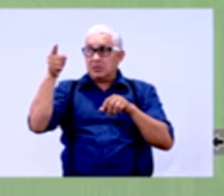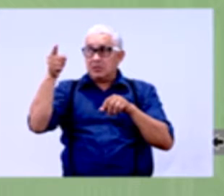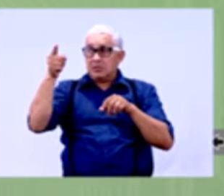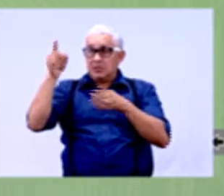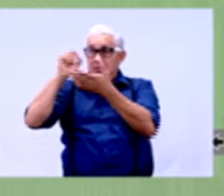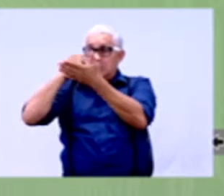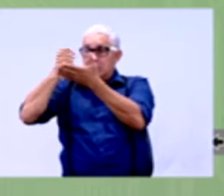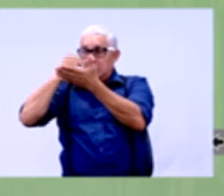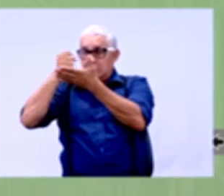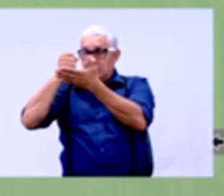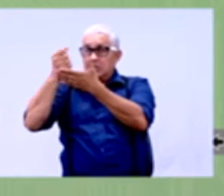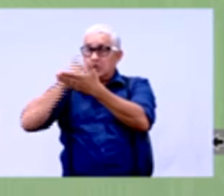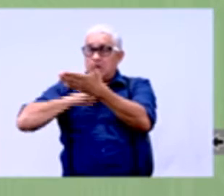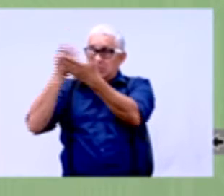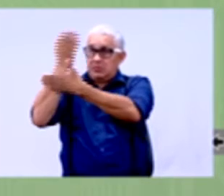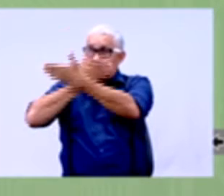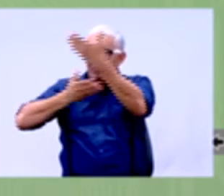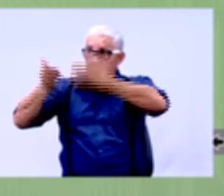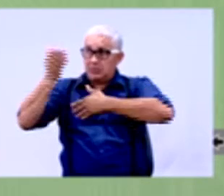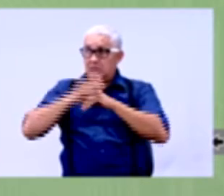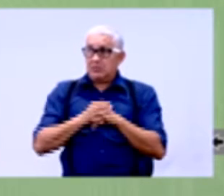de controle.